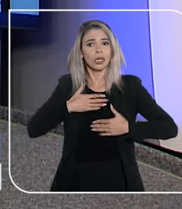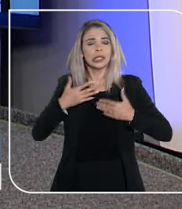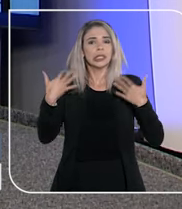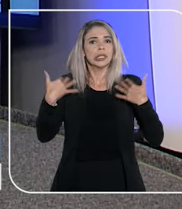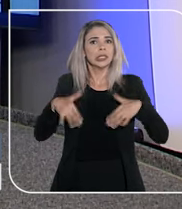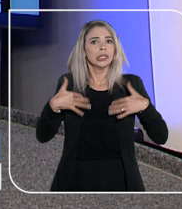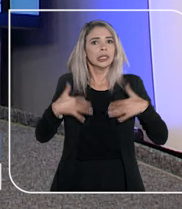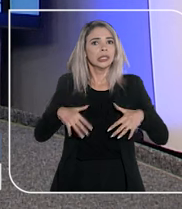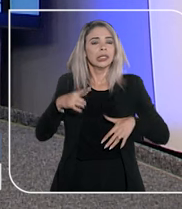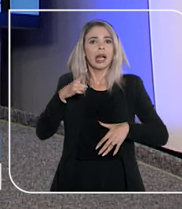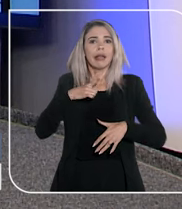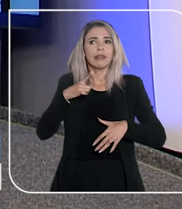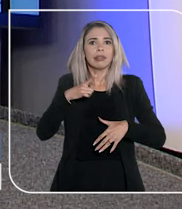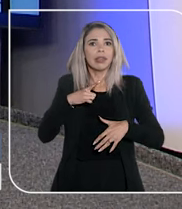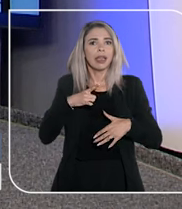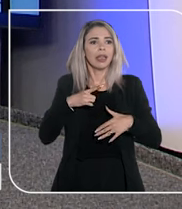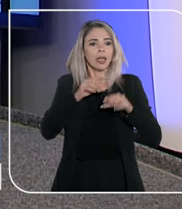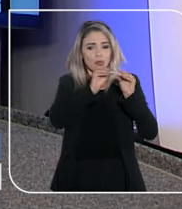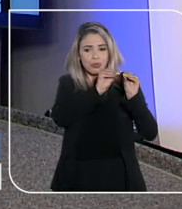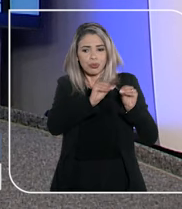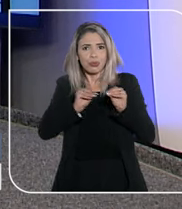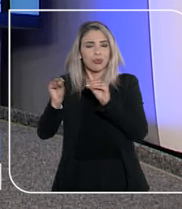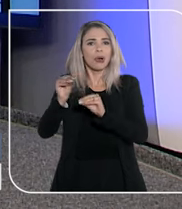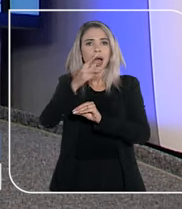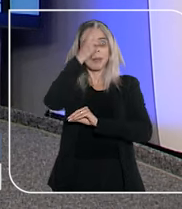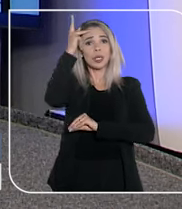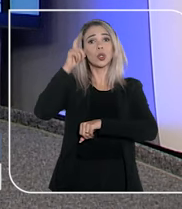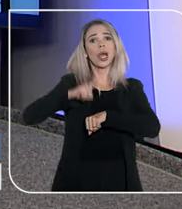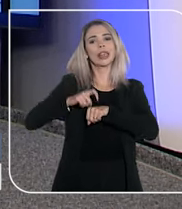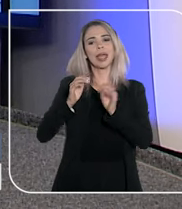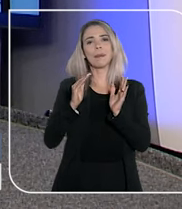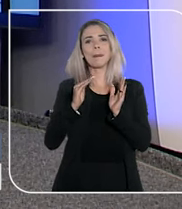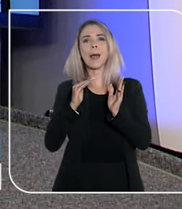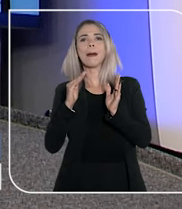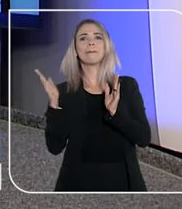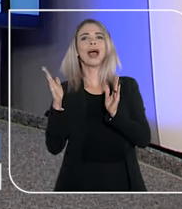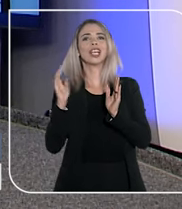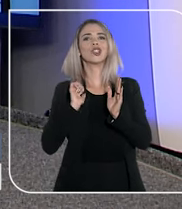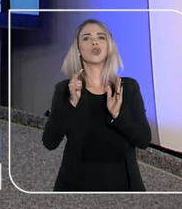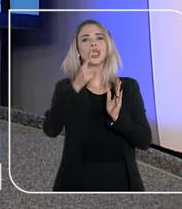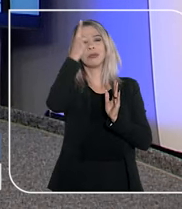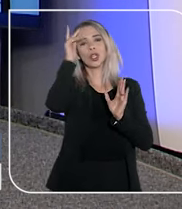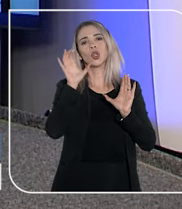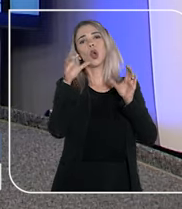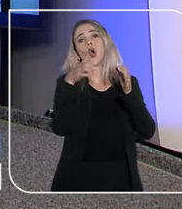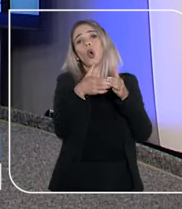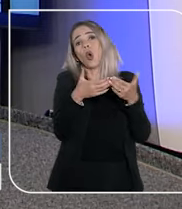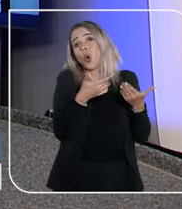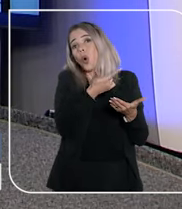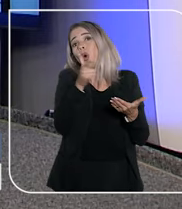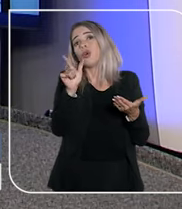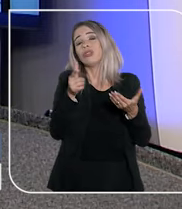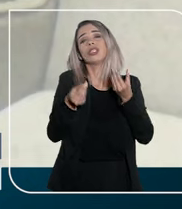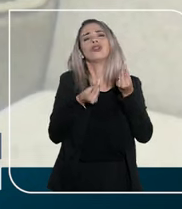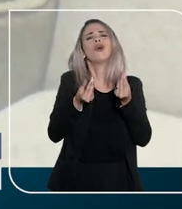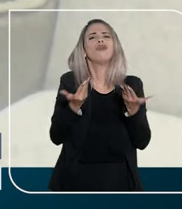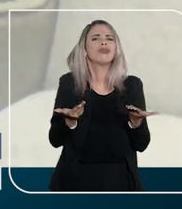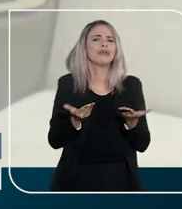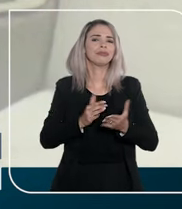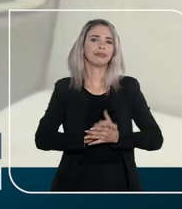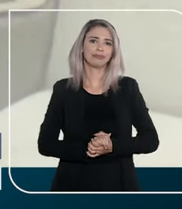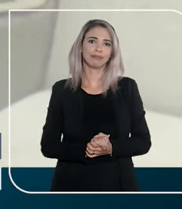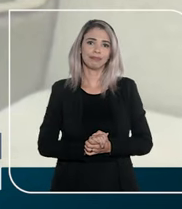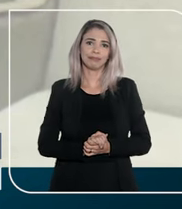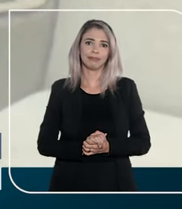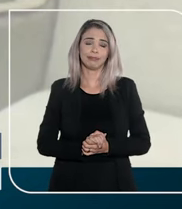sair aí, digamos, em vantagem com relação a quem já fez naquele momento e postergando essa data para que ela faça esse teste? Eu